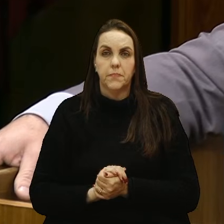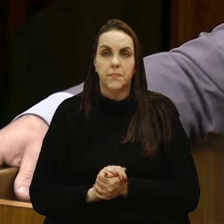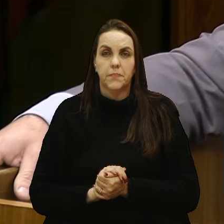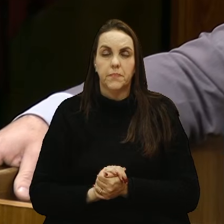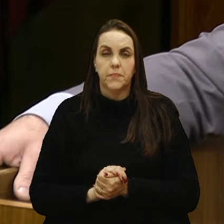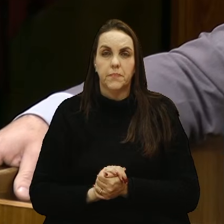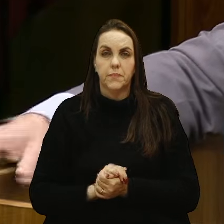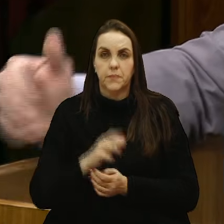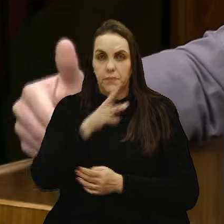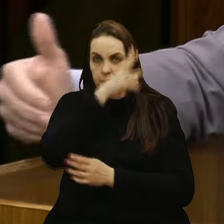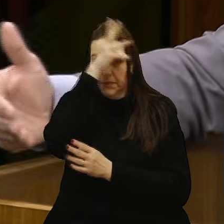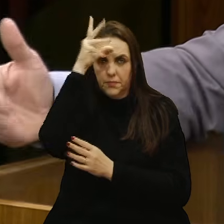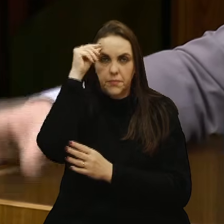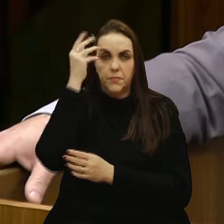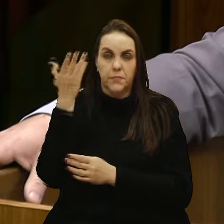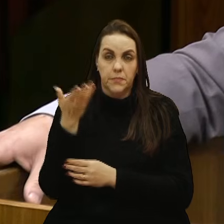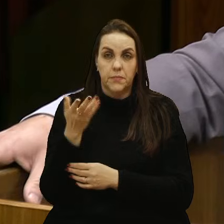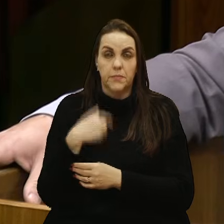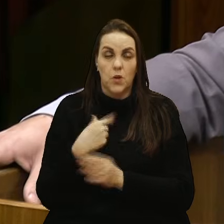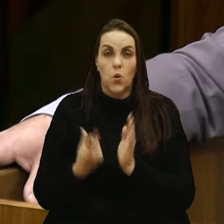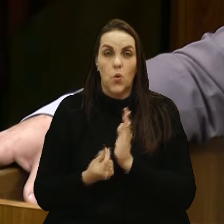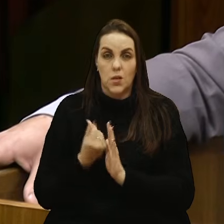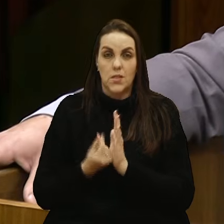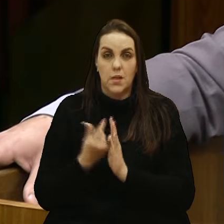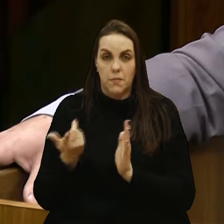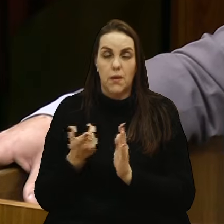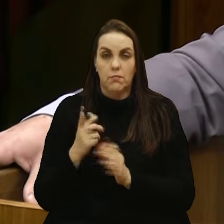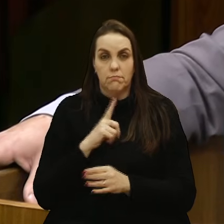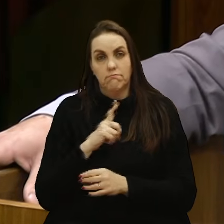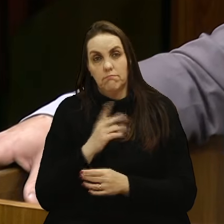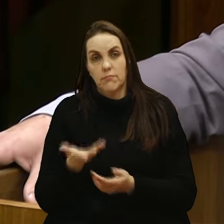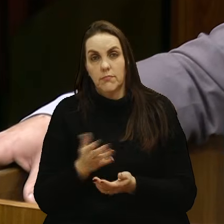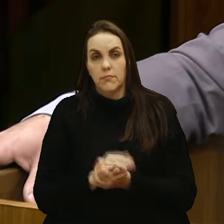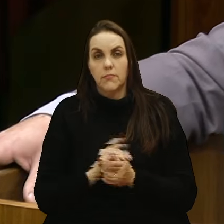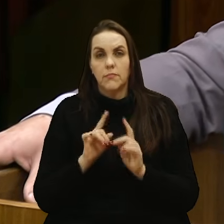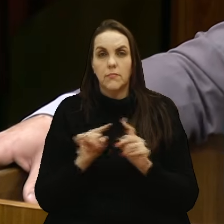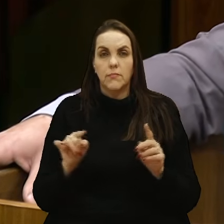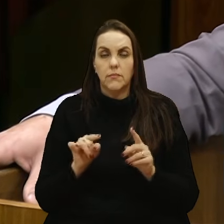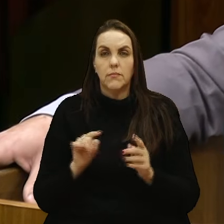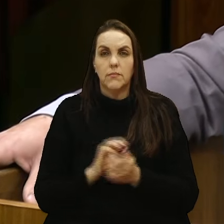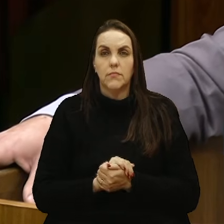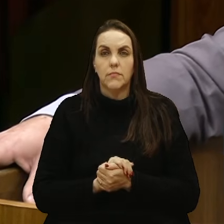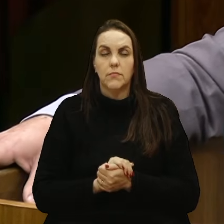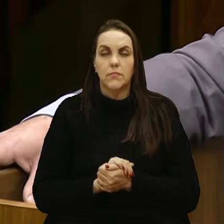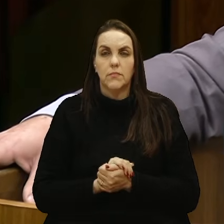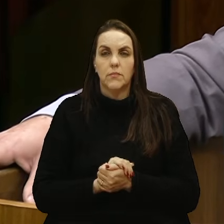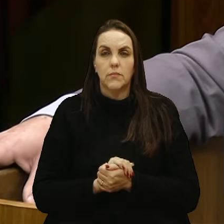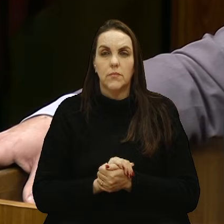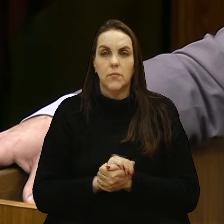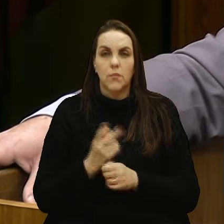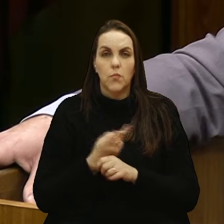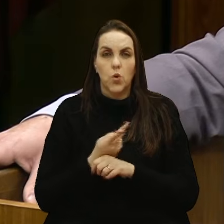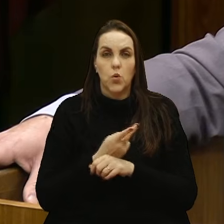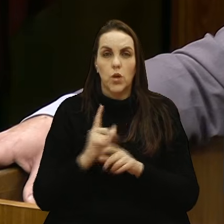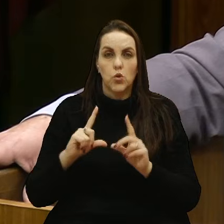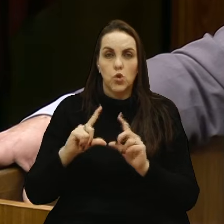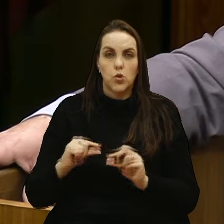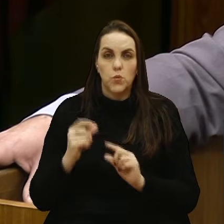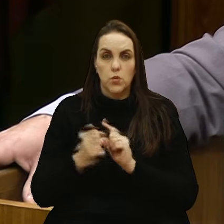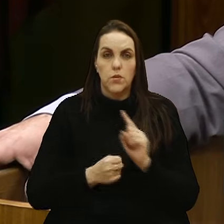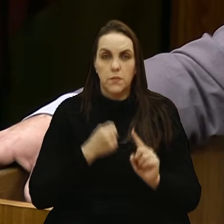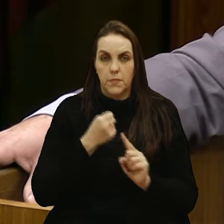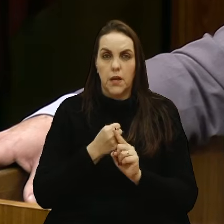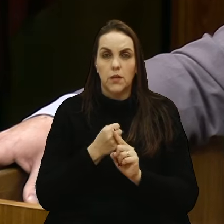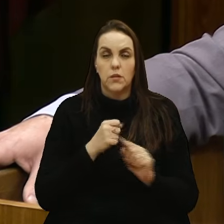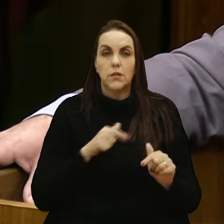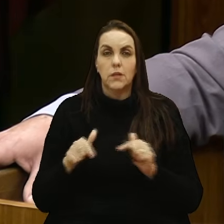do município, o qual o orçamento do município se encontra, mas buscando mitigar todos esses impactos,